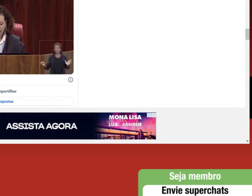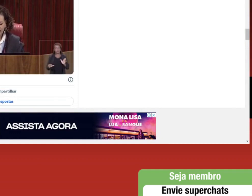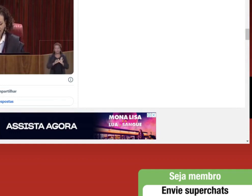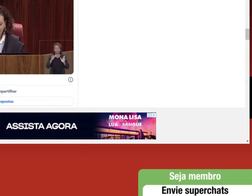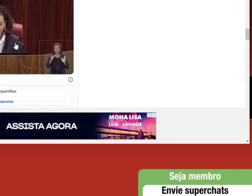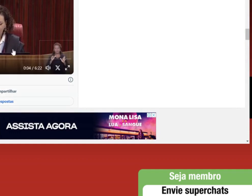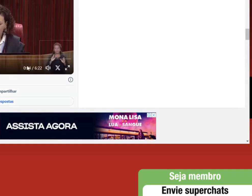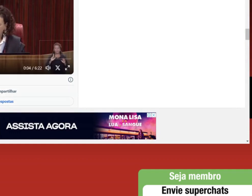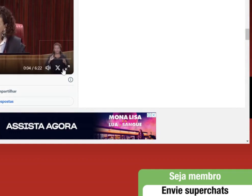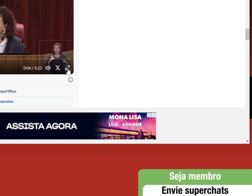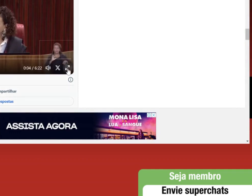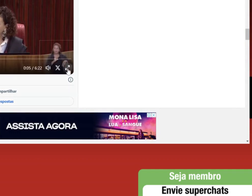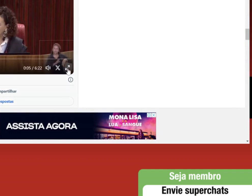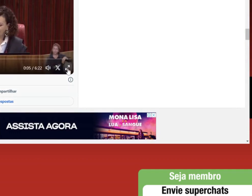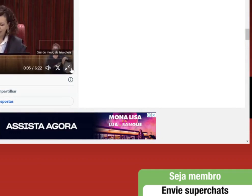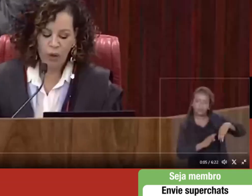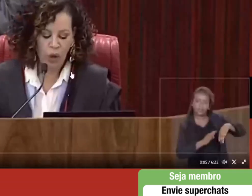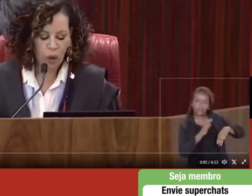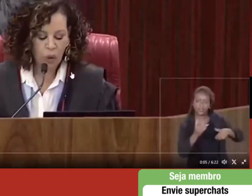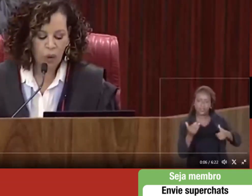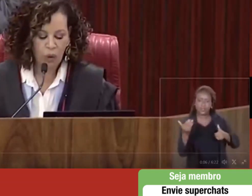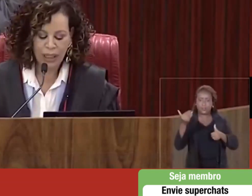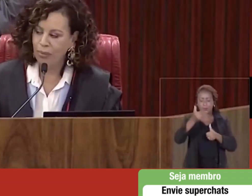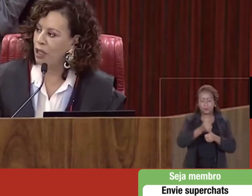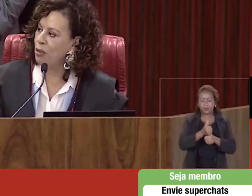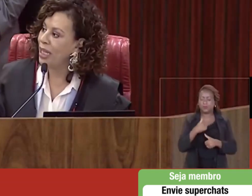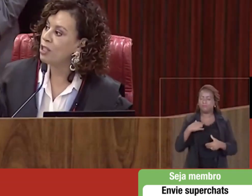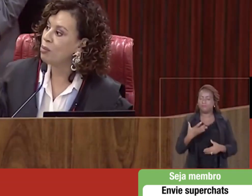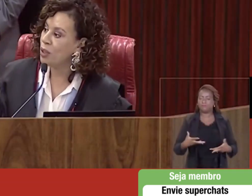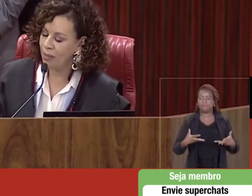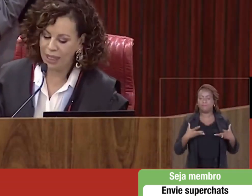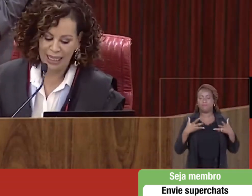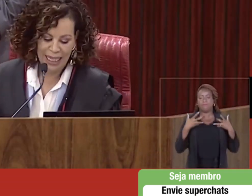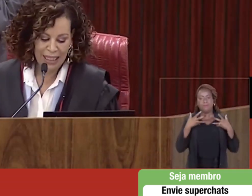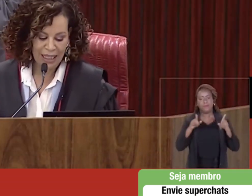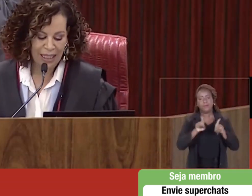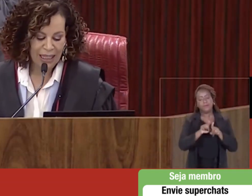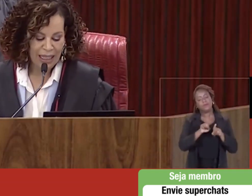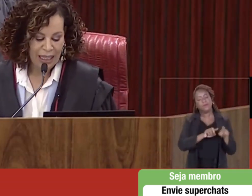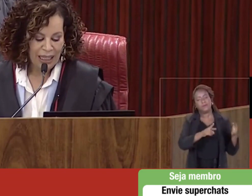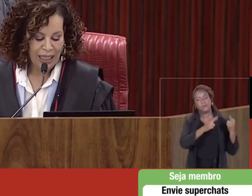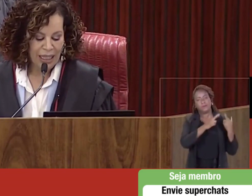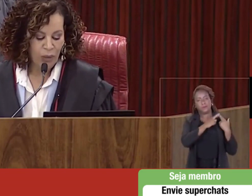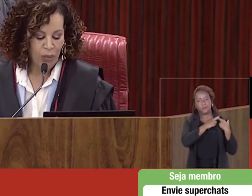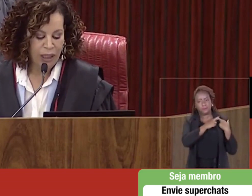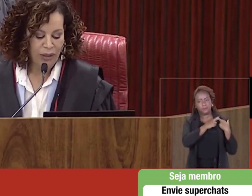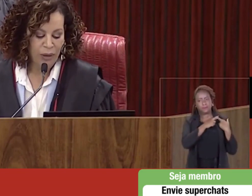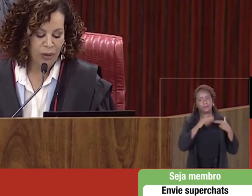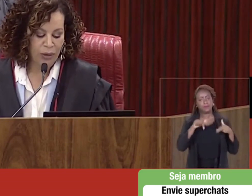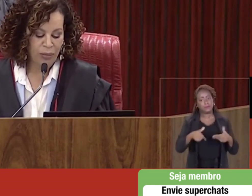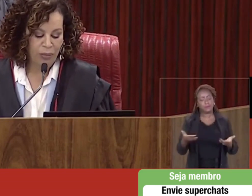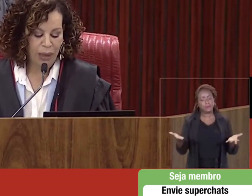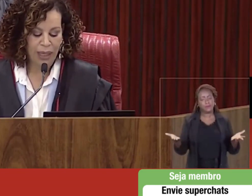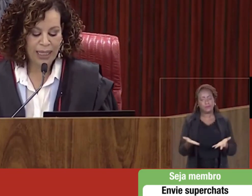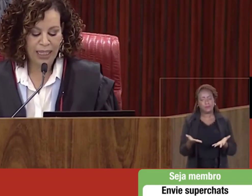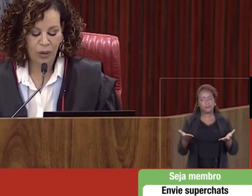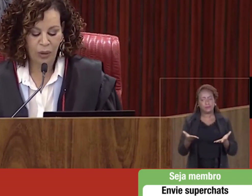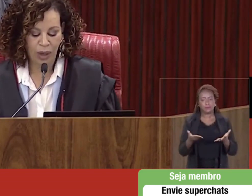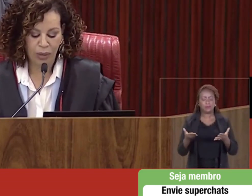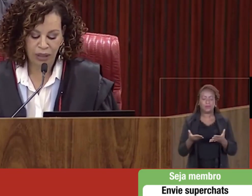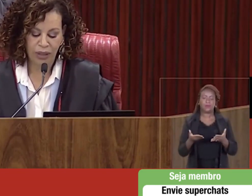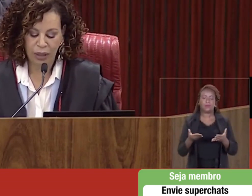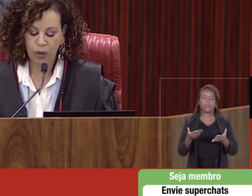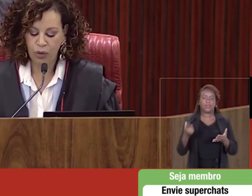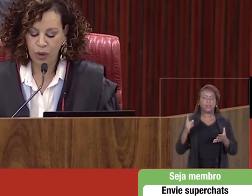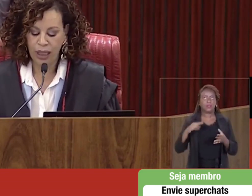como ministra substituta, é um orgulho e também uma responsabilidade. E neste momento,